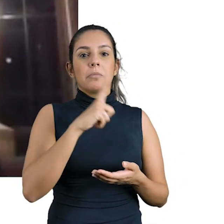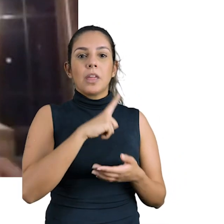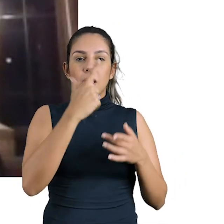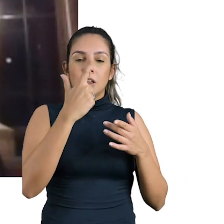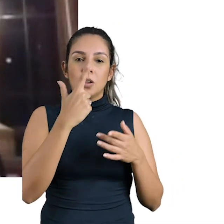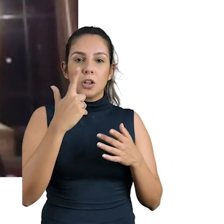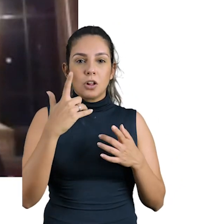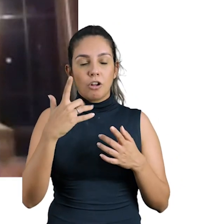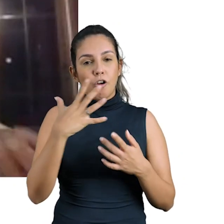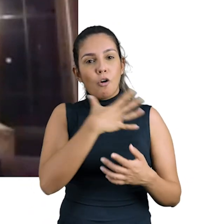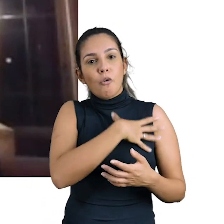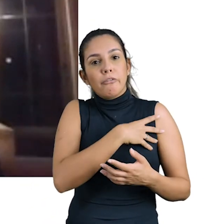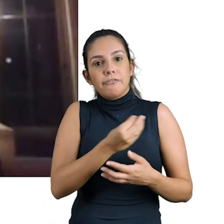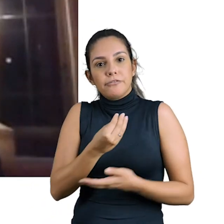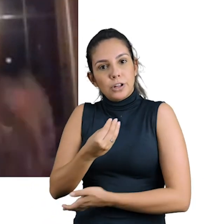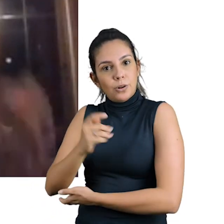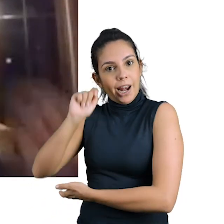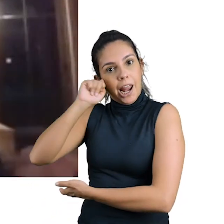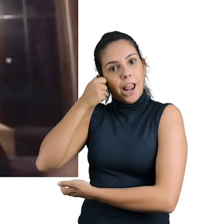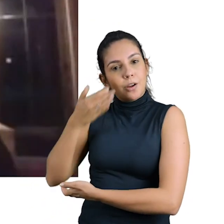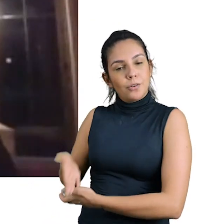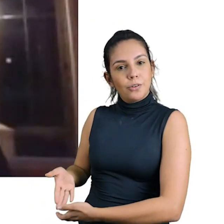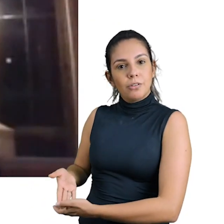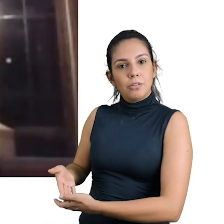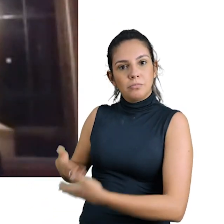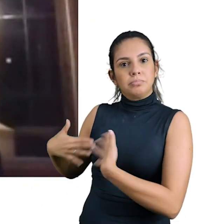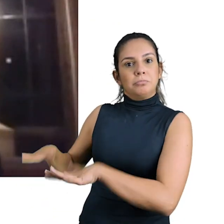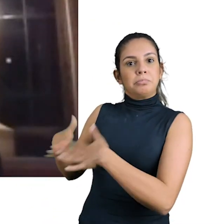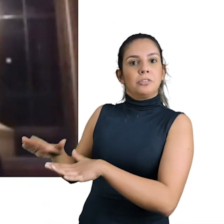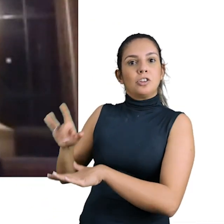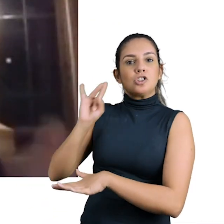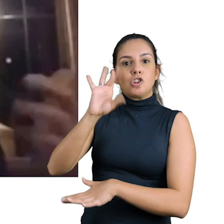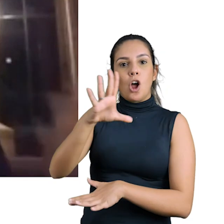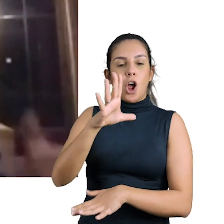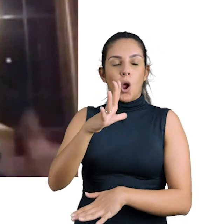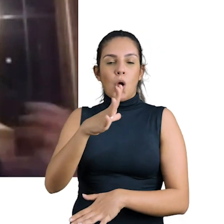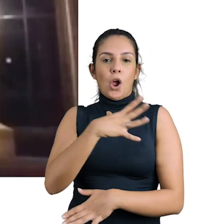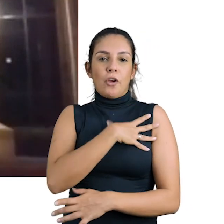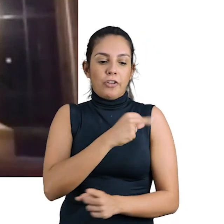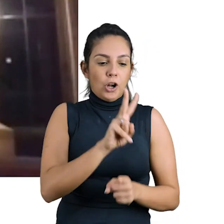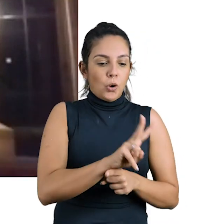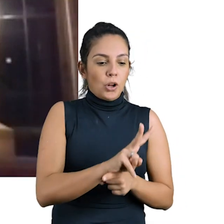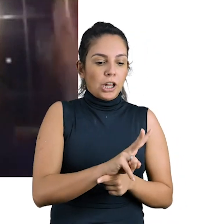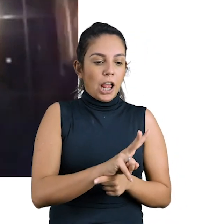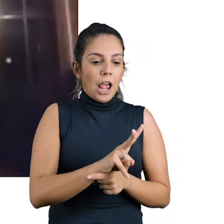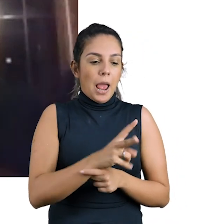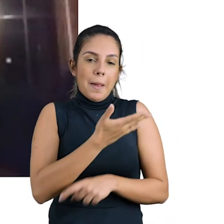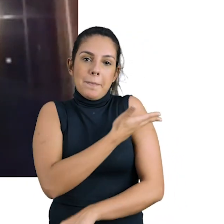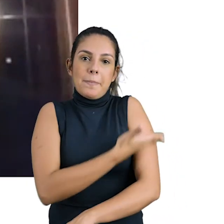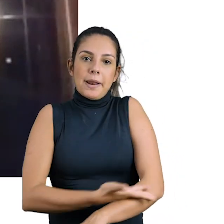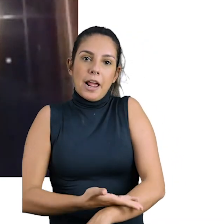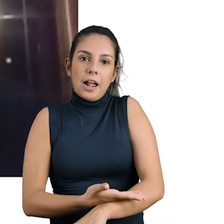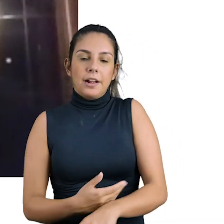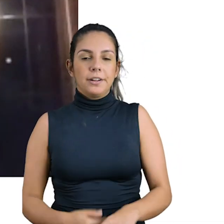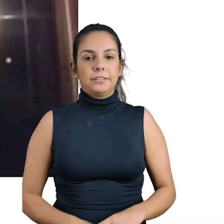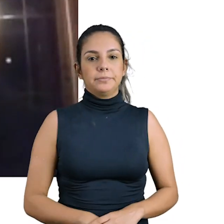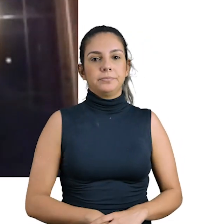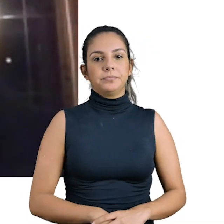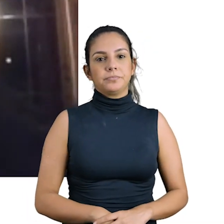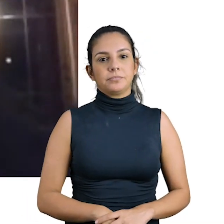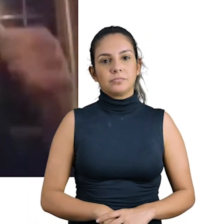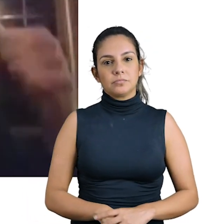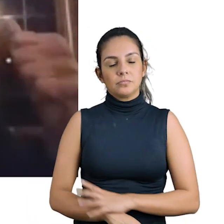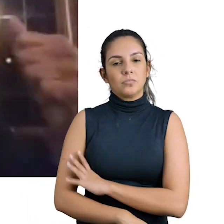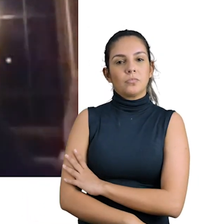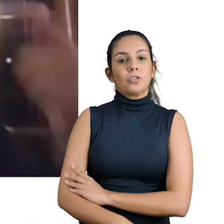grande sombra. Quem é? O filho dessa ama, que muitas vezes era entregue à roda dos expostos